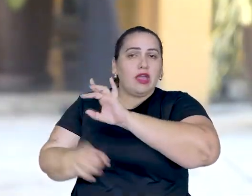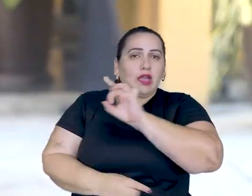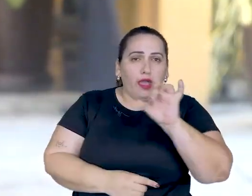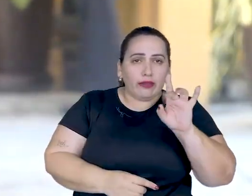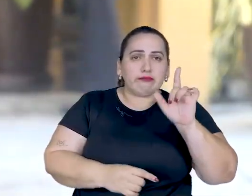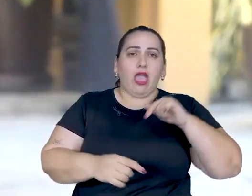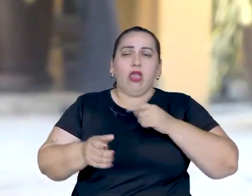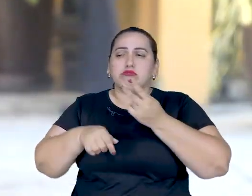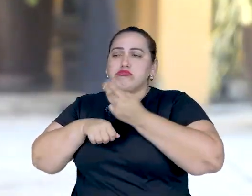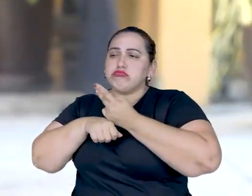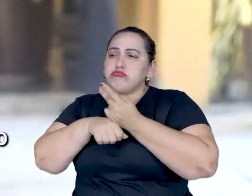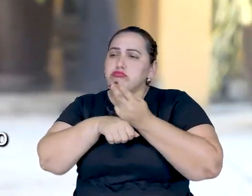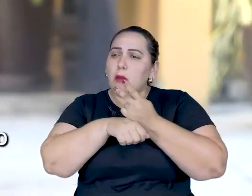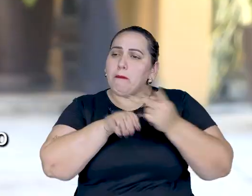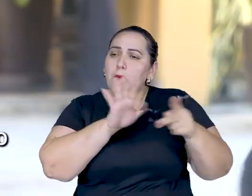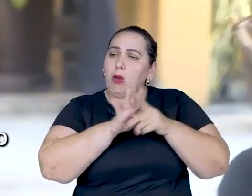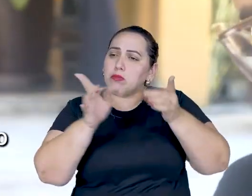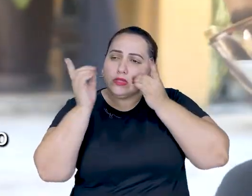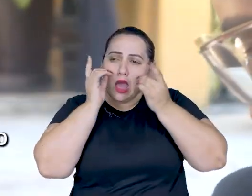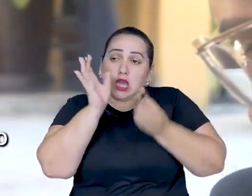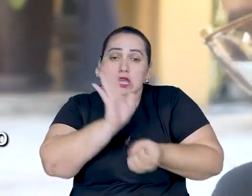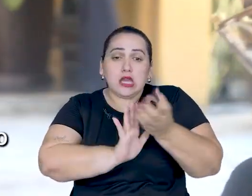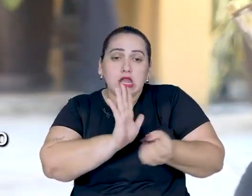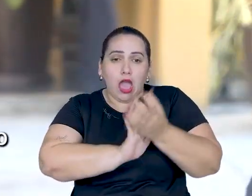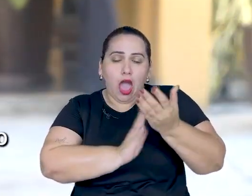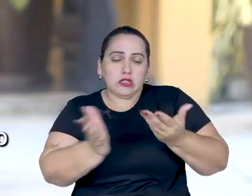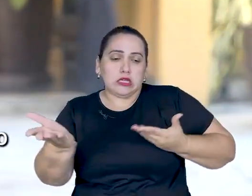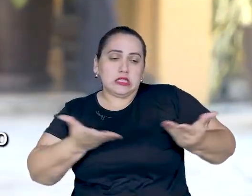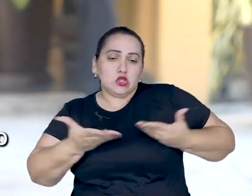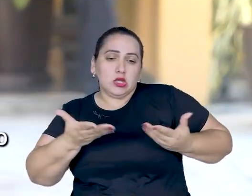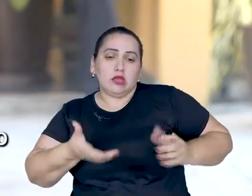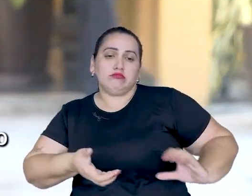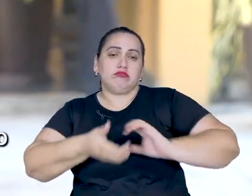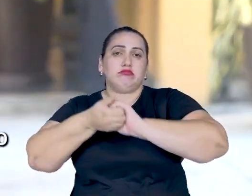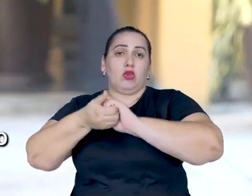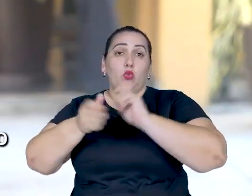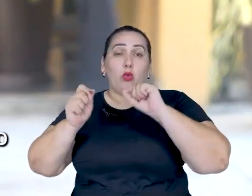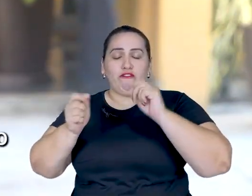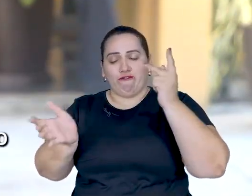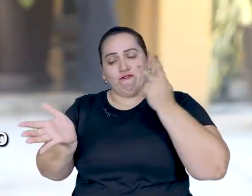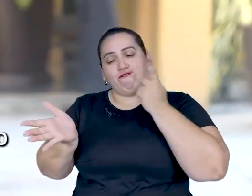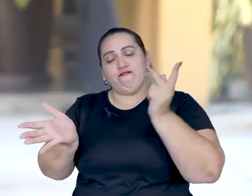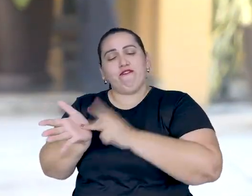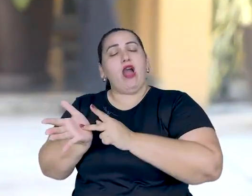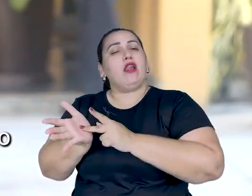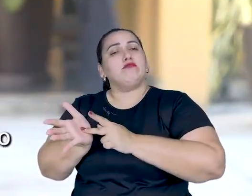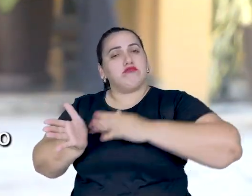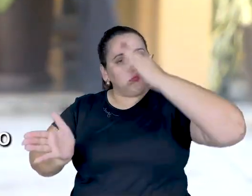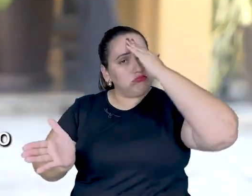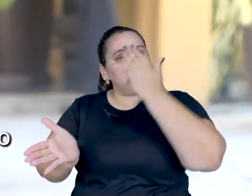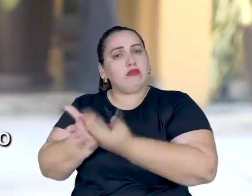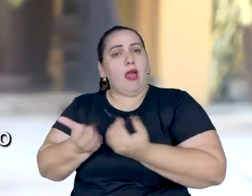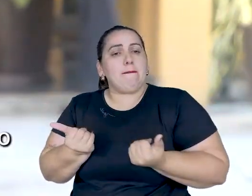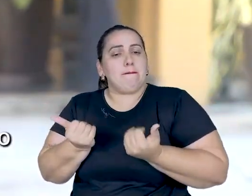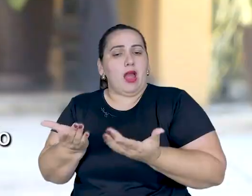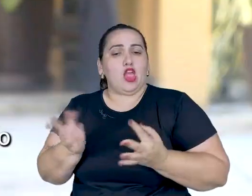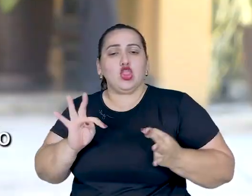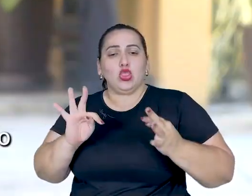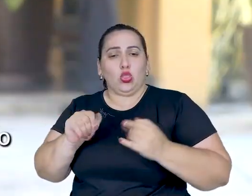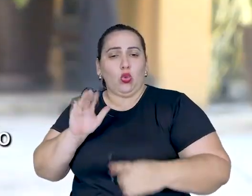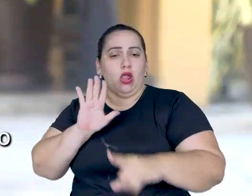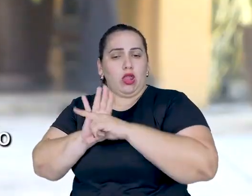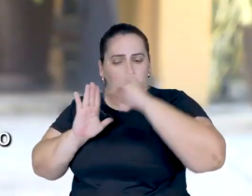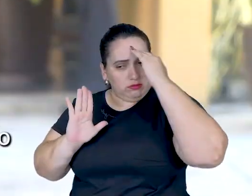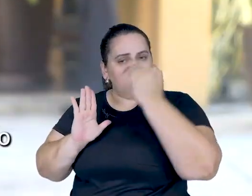privacidade de cada cidadão é um mapeamento de dados, desenvolvido pela Assessoria de Integração, o que reforça o